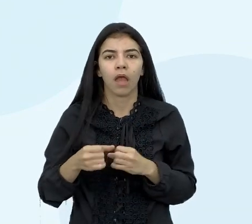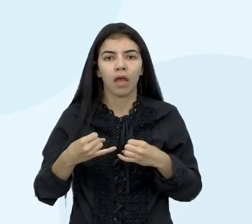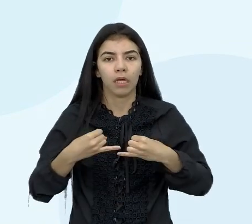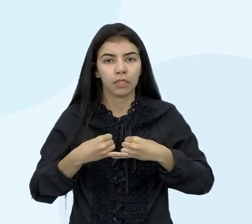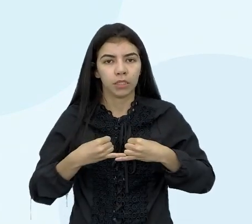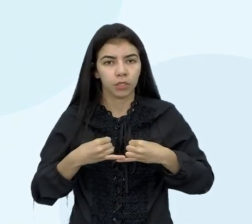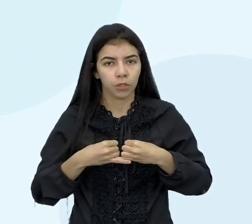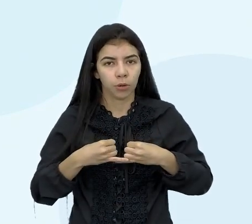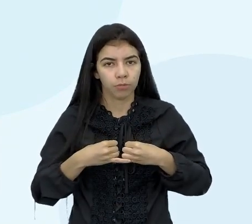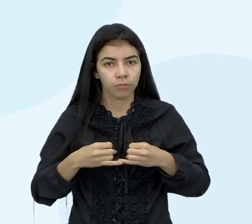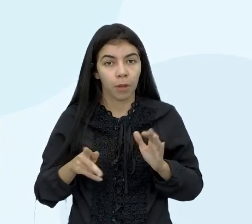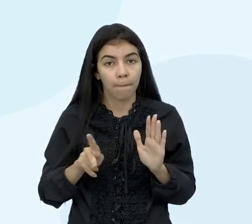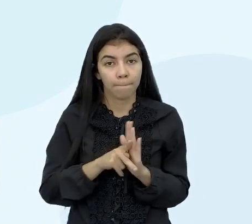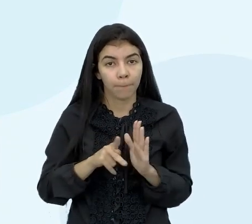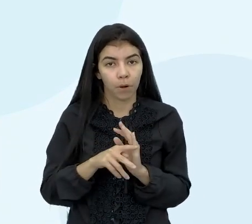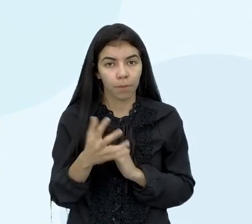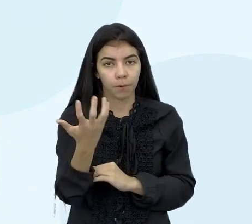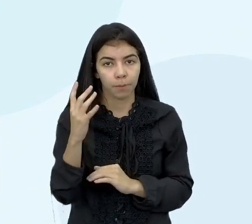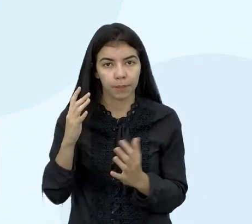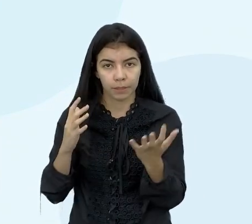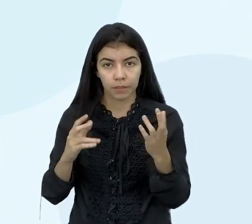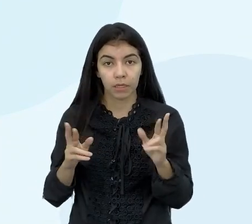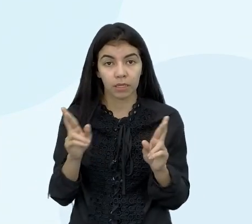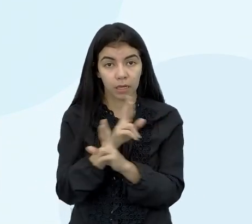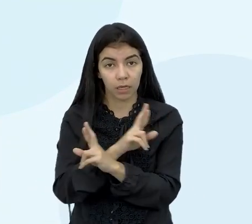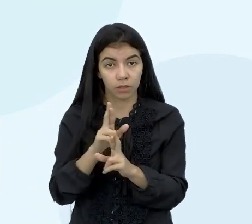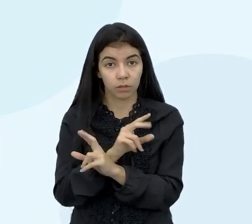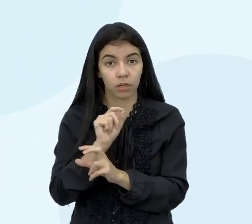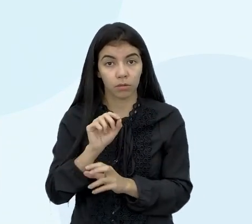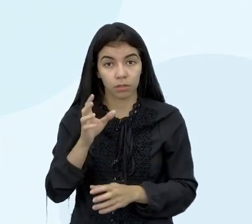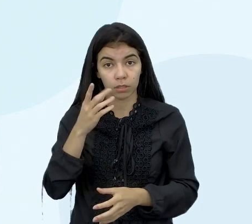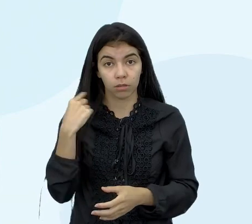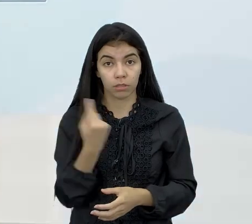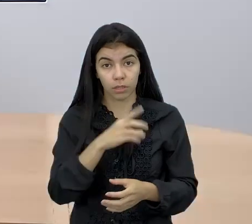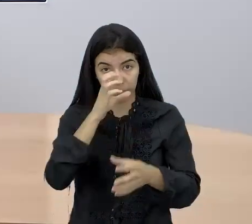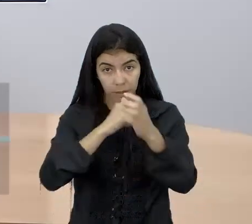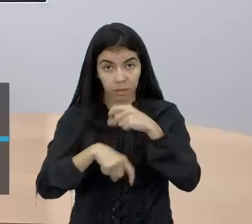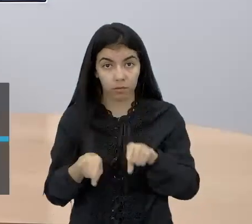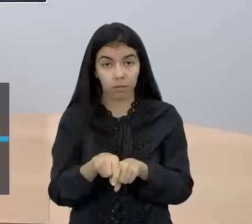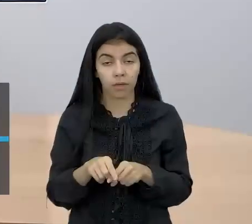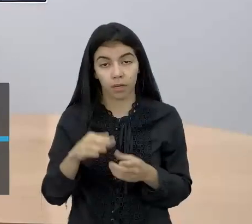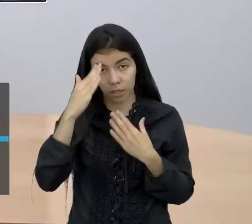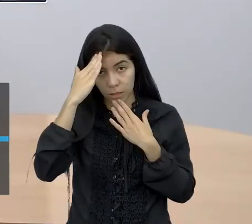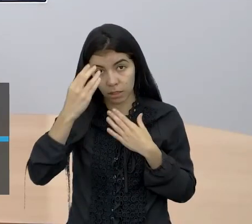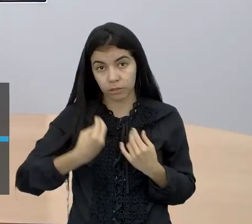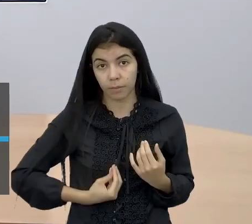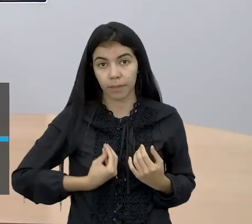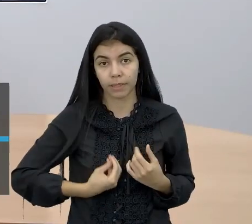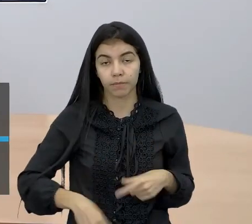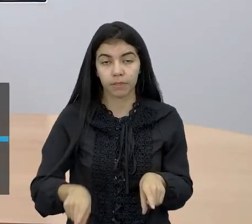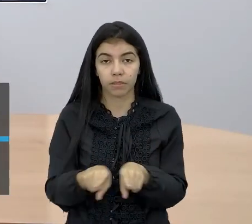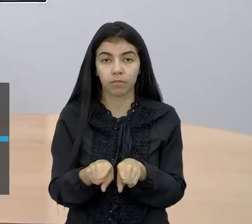as plantas e relacionar o que a gente viu hoje. Então, agradeço a participação de vocês, não